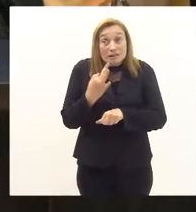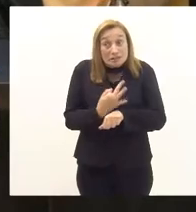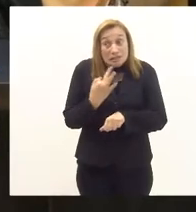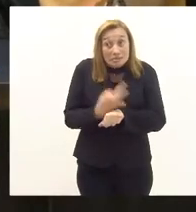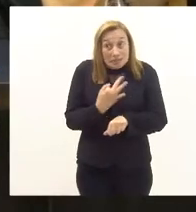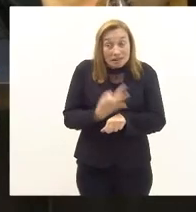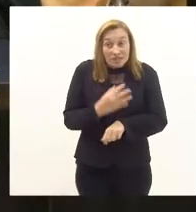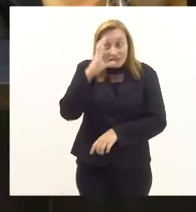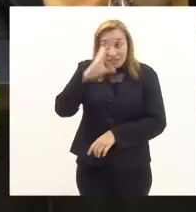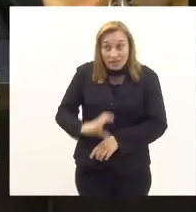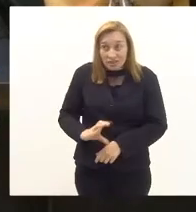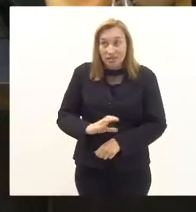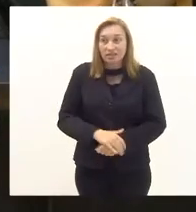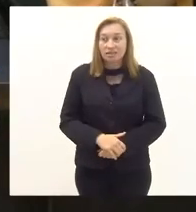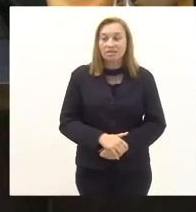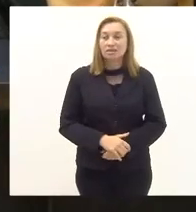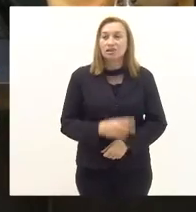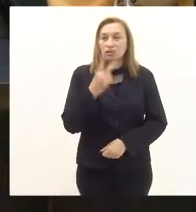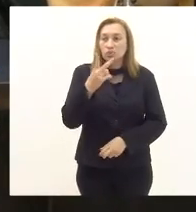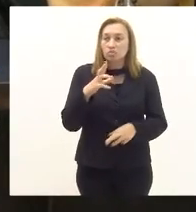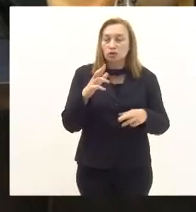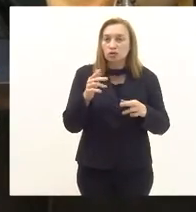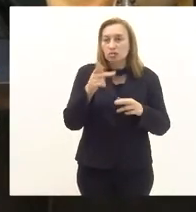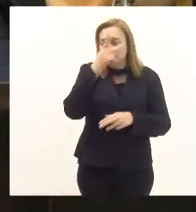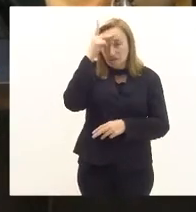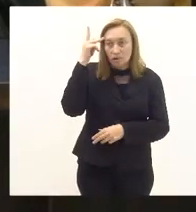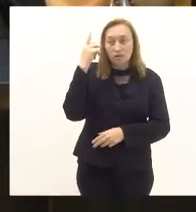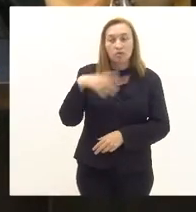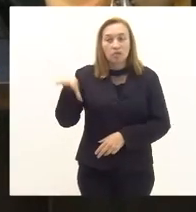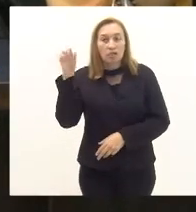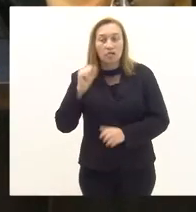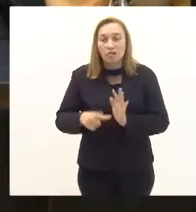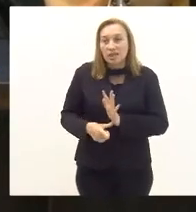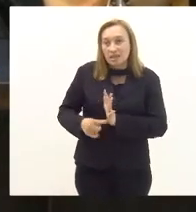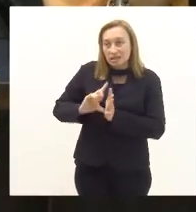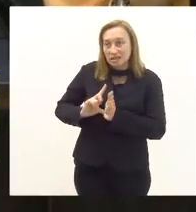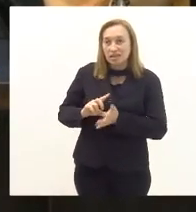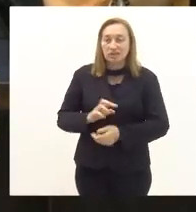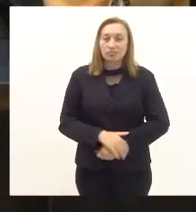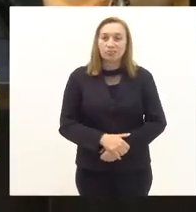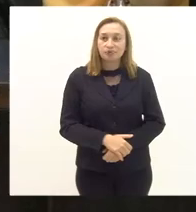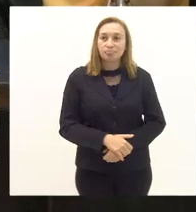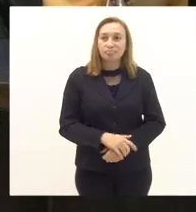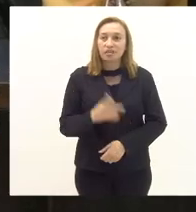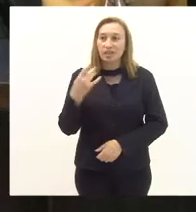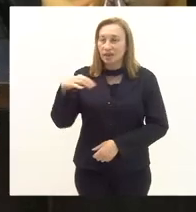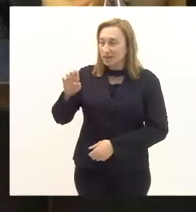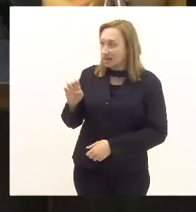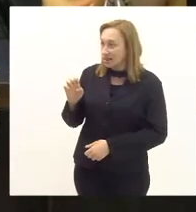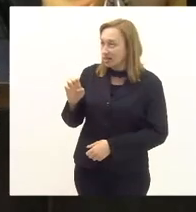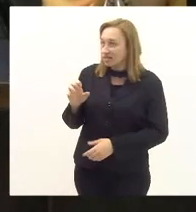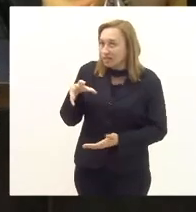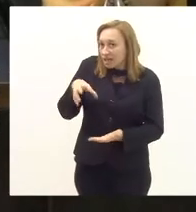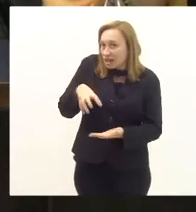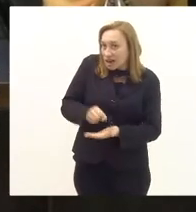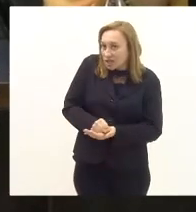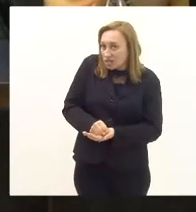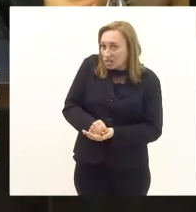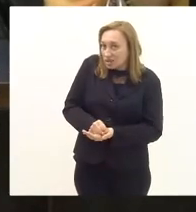de cidadania. Temos 2 pessoas para ouvir, mas antes disso, o Hernani vai fazer um